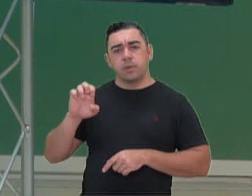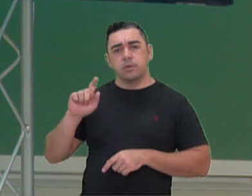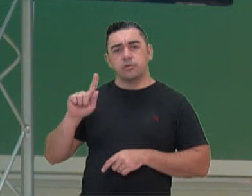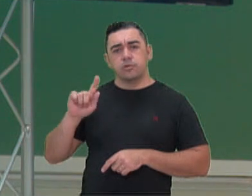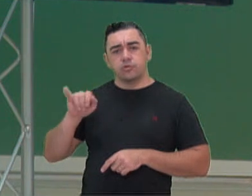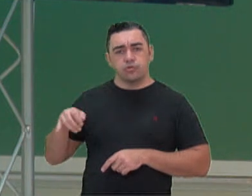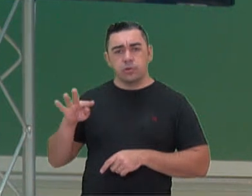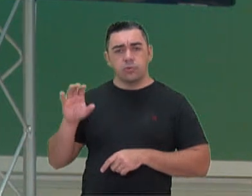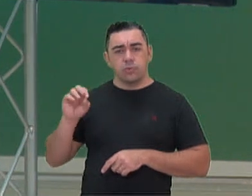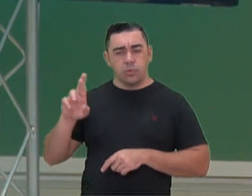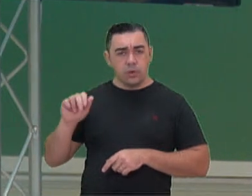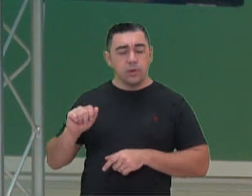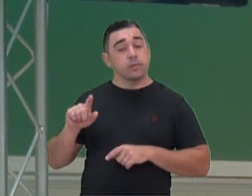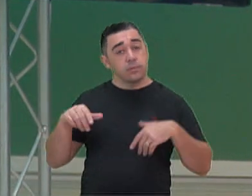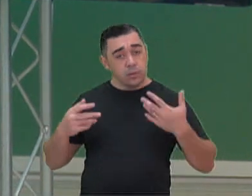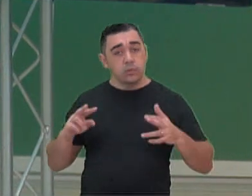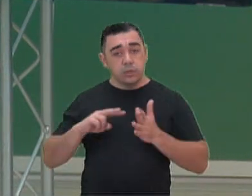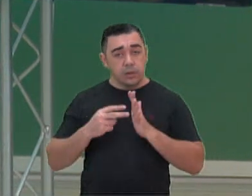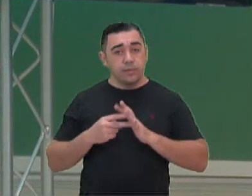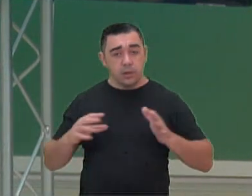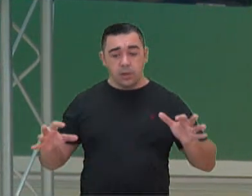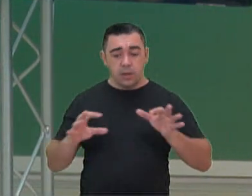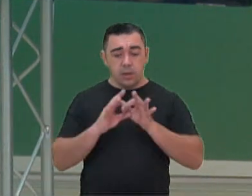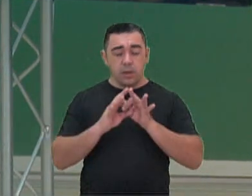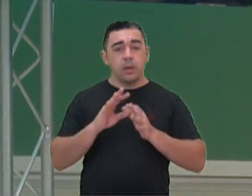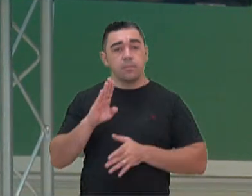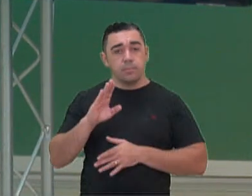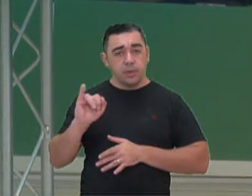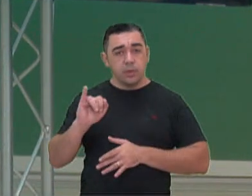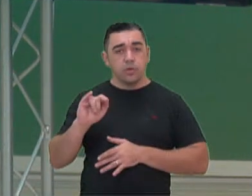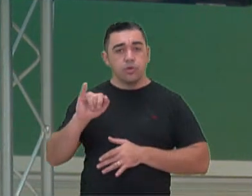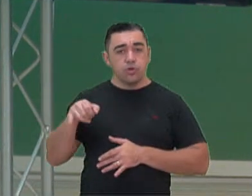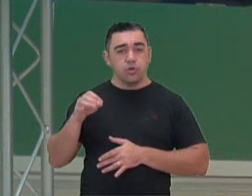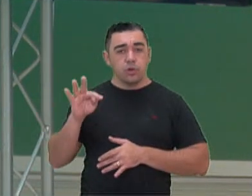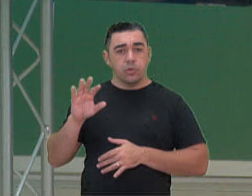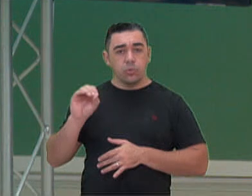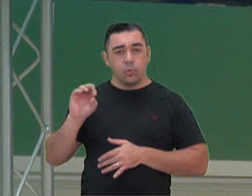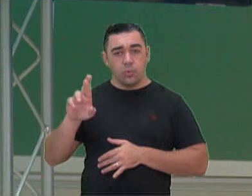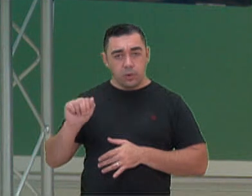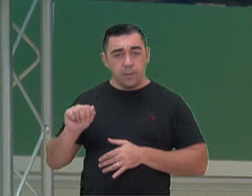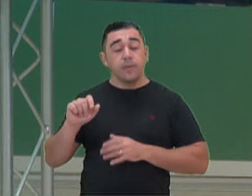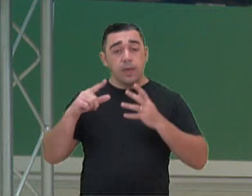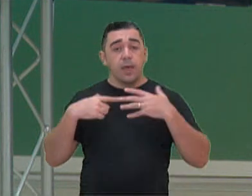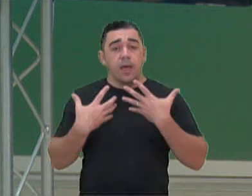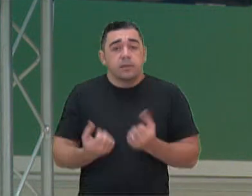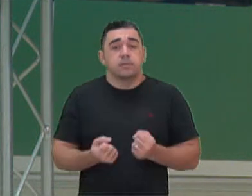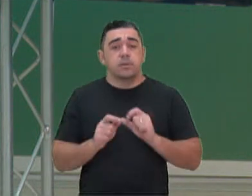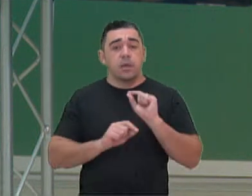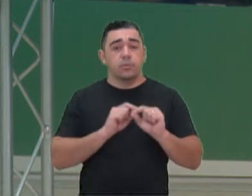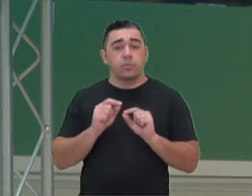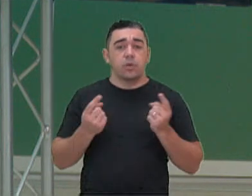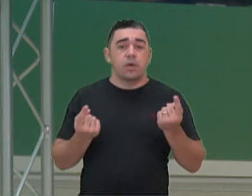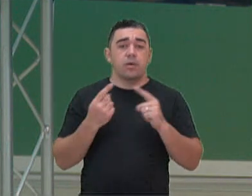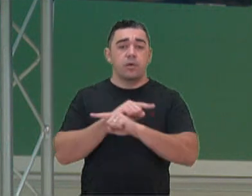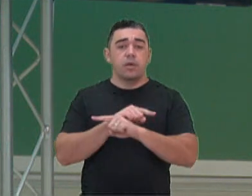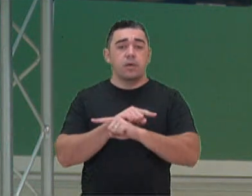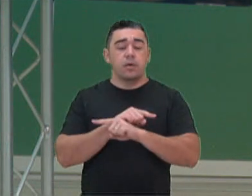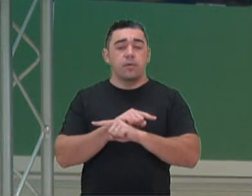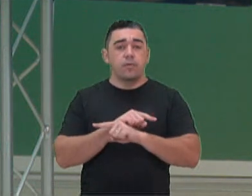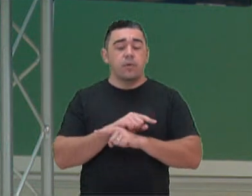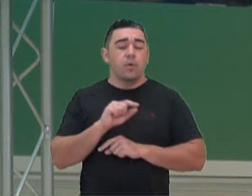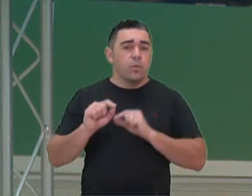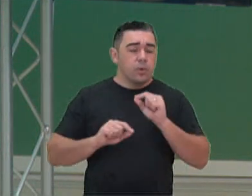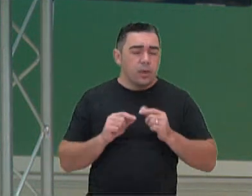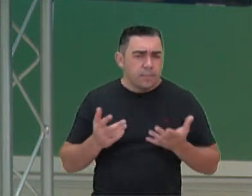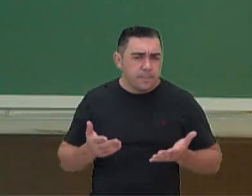ela é uma função bijetora. Significa, então, que ela aceita a função inversa. Acho que vale a